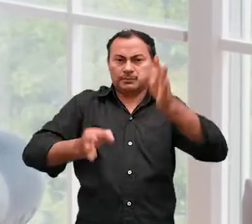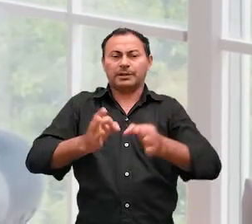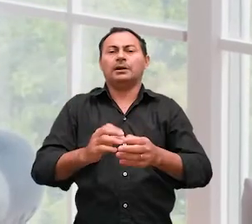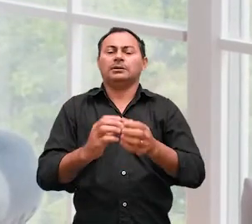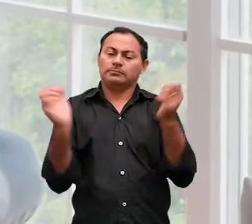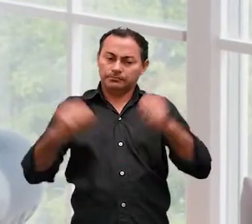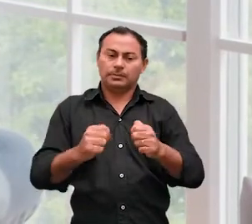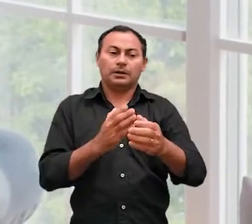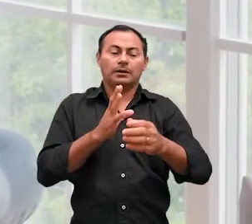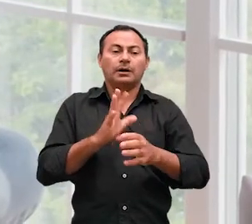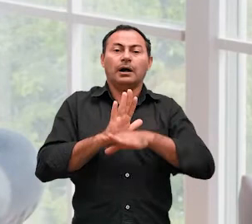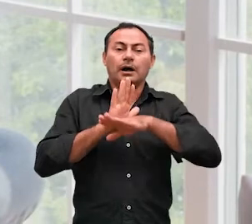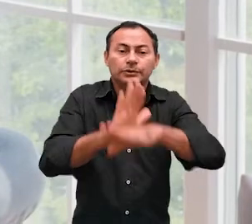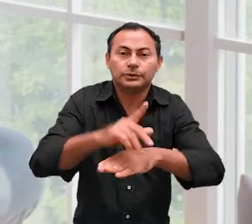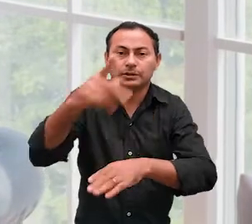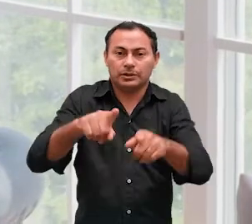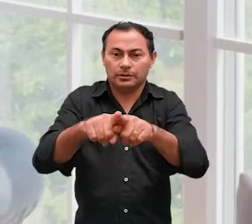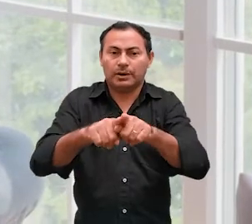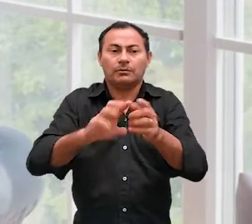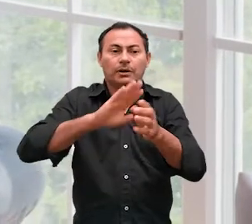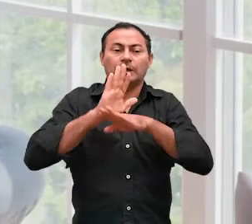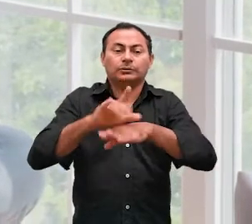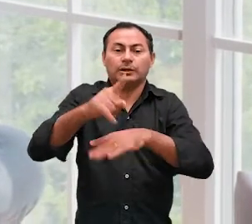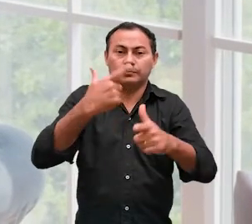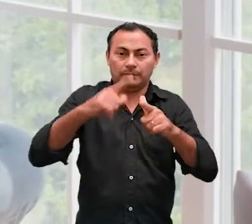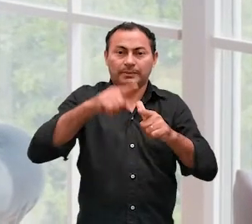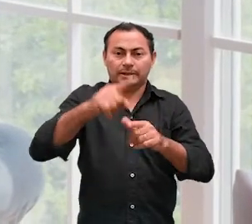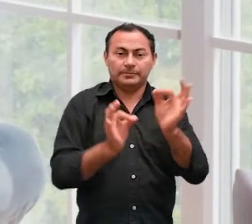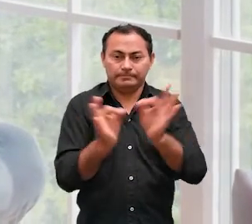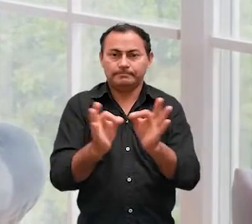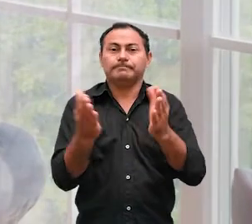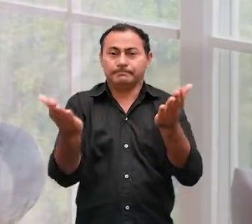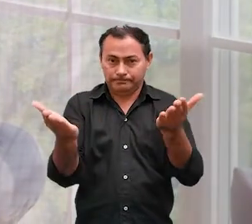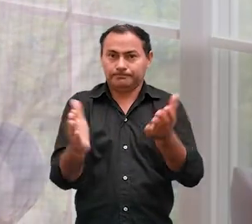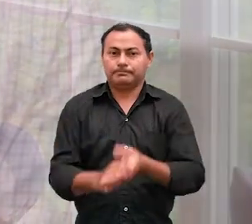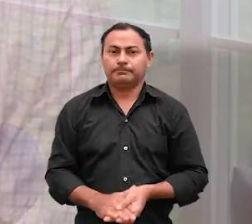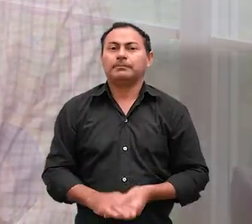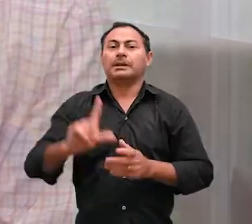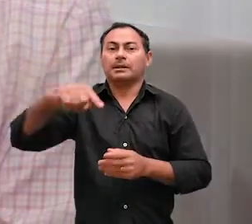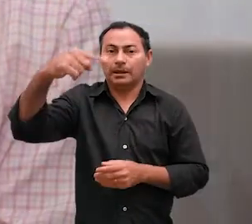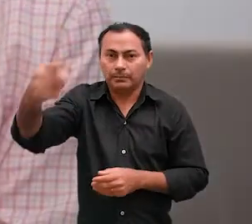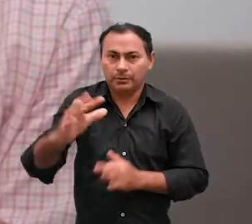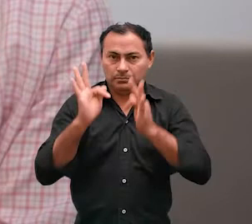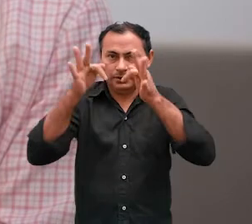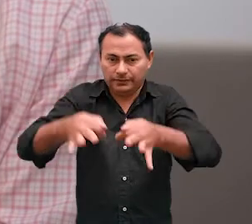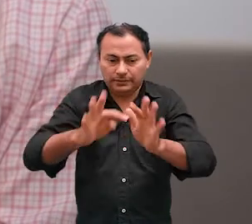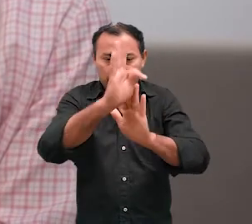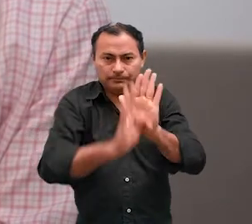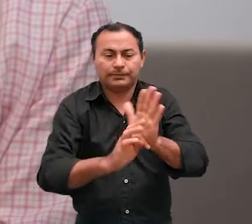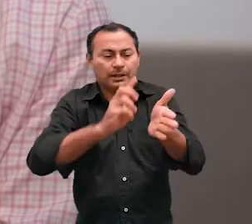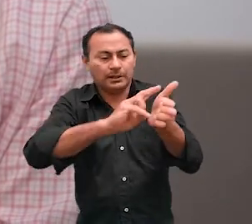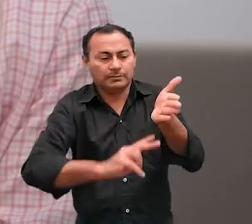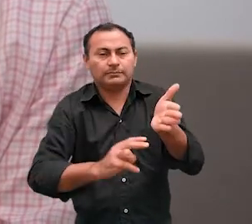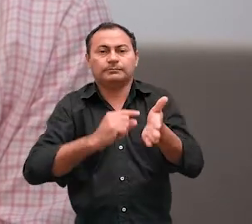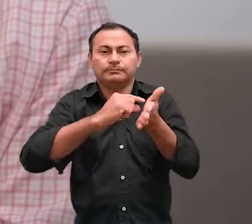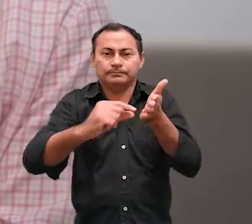você estará habilitado para ajudar o seu irmão a tirar o grão de areia do olho dele depois no final da